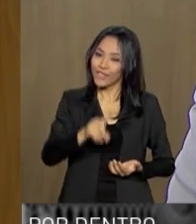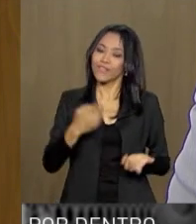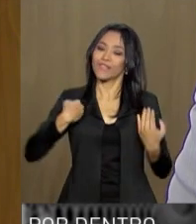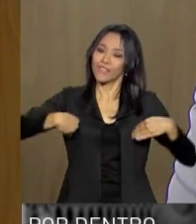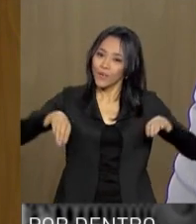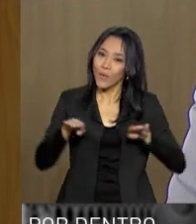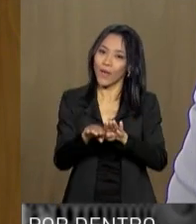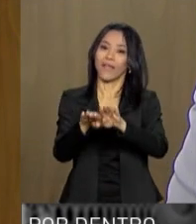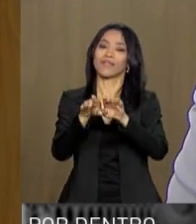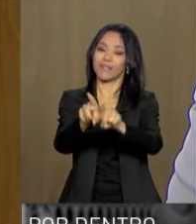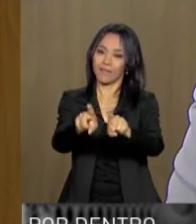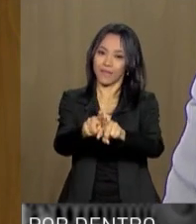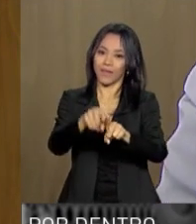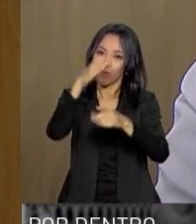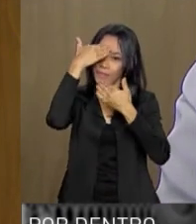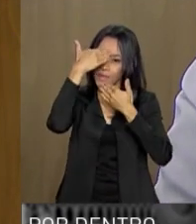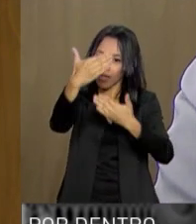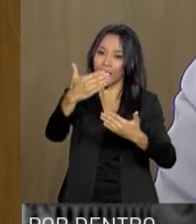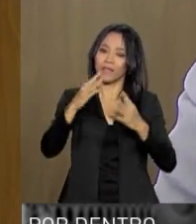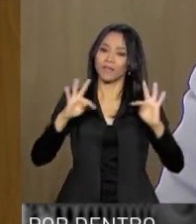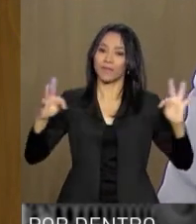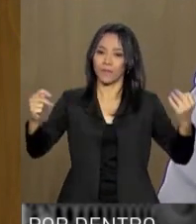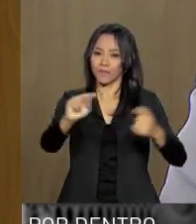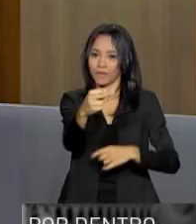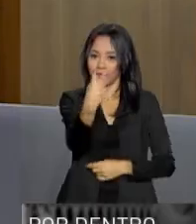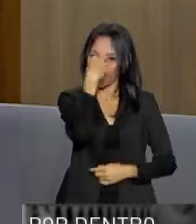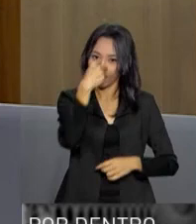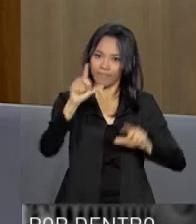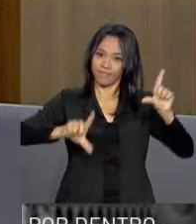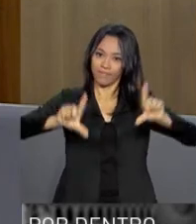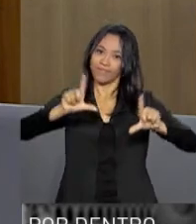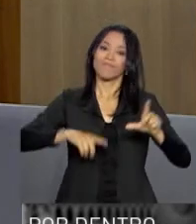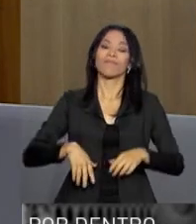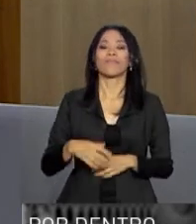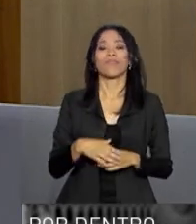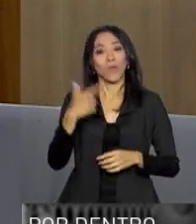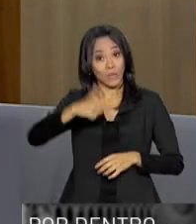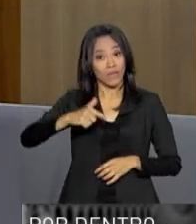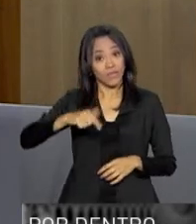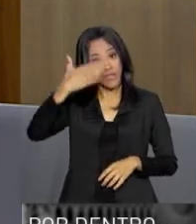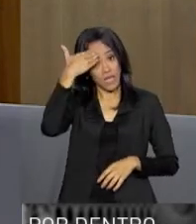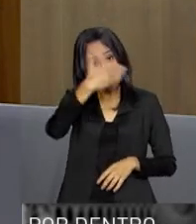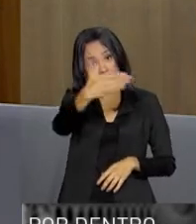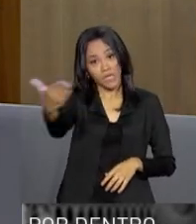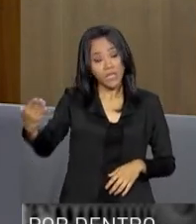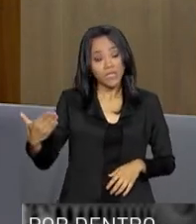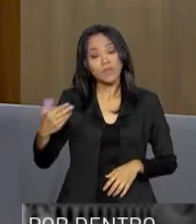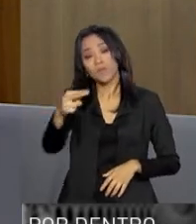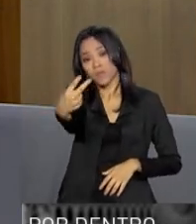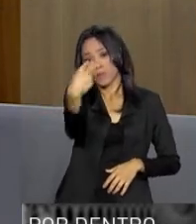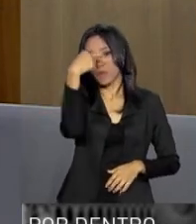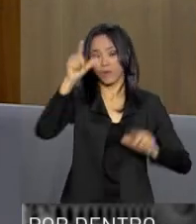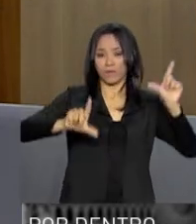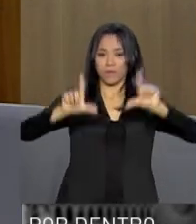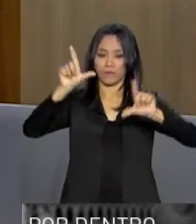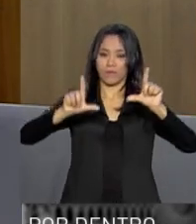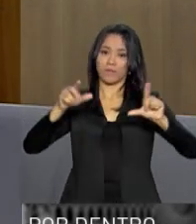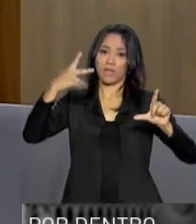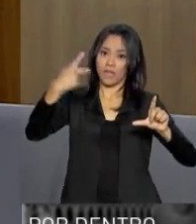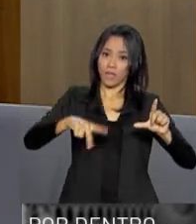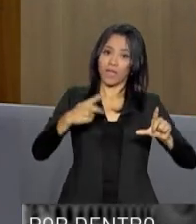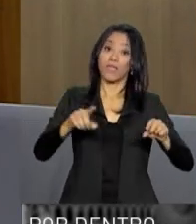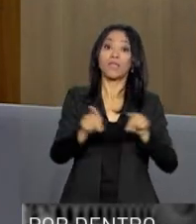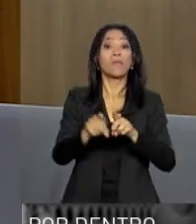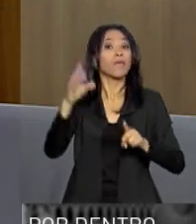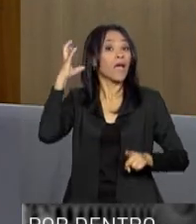prática muito obrigado a todos os espectadores obrigada mais uma vez bem eu agradeço também a todos que nos acompanharam pela tv nbr pela rede nacional